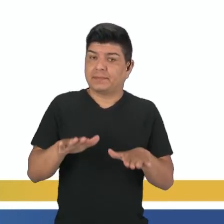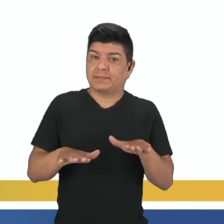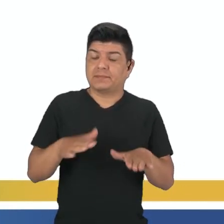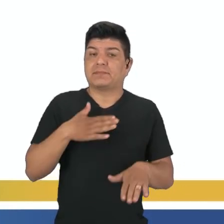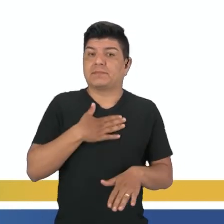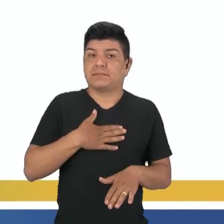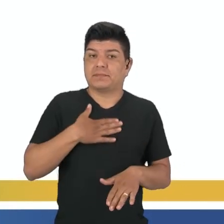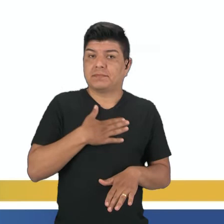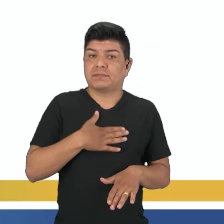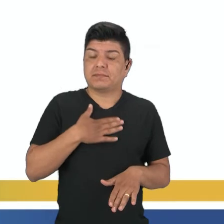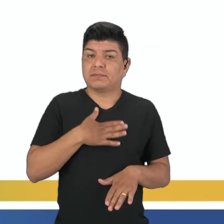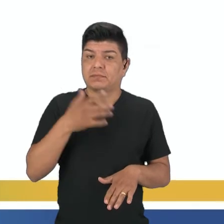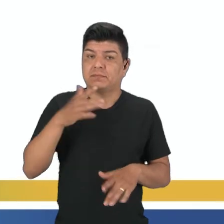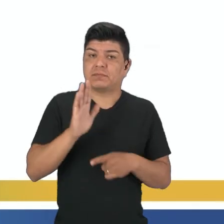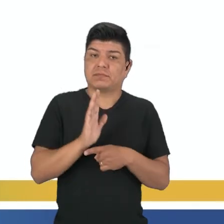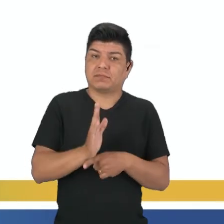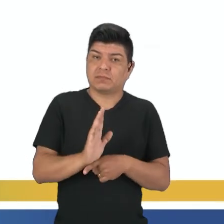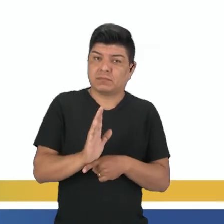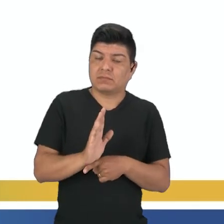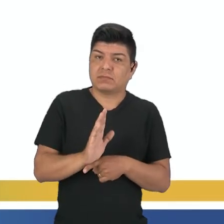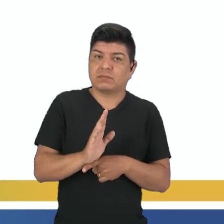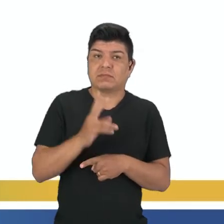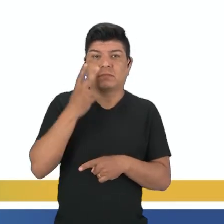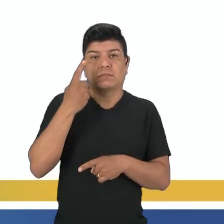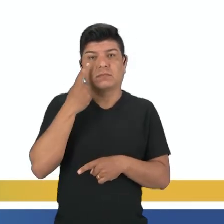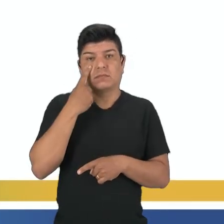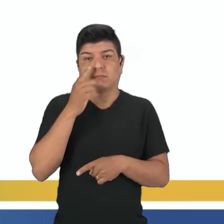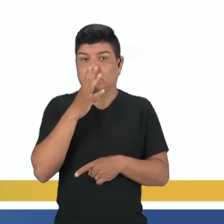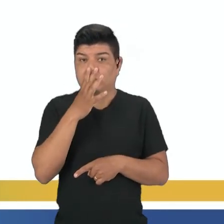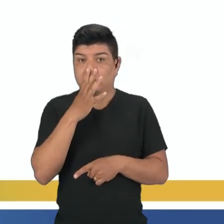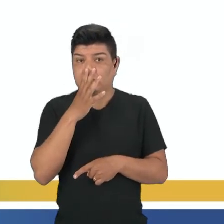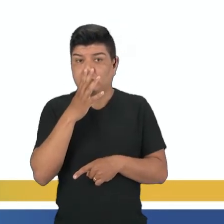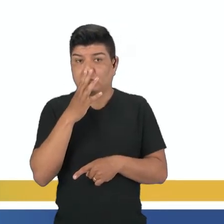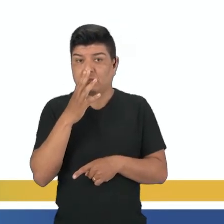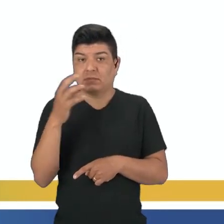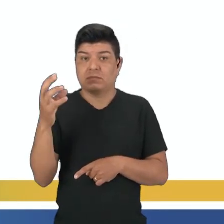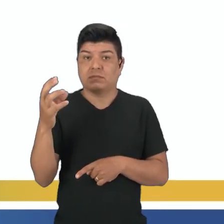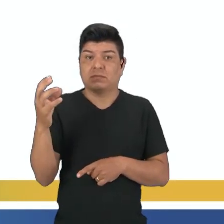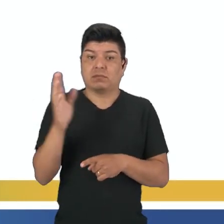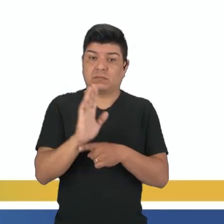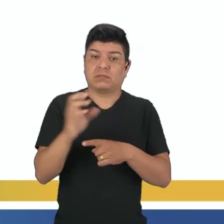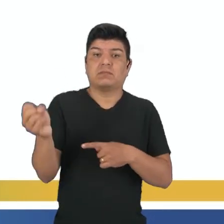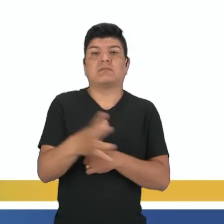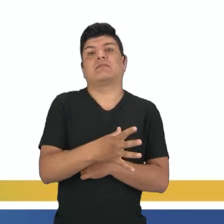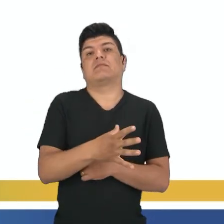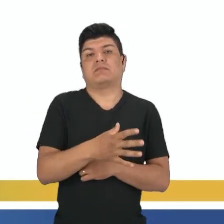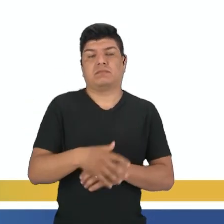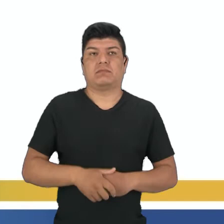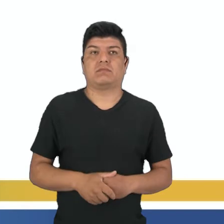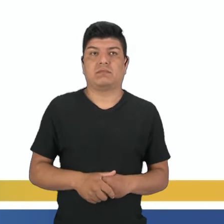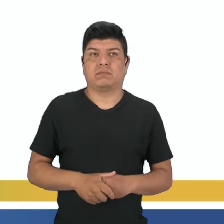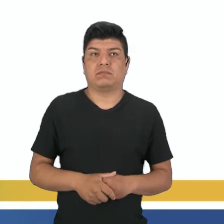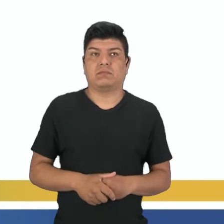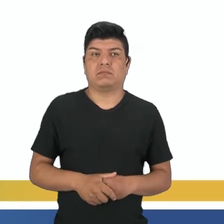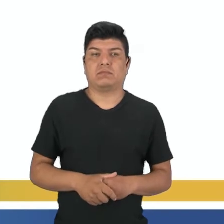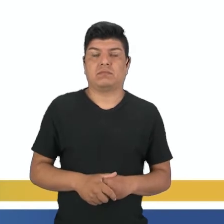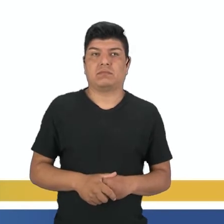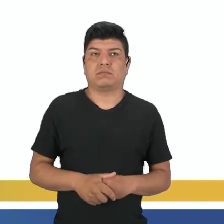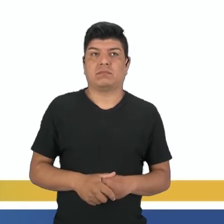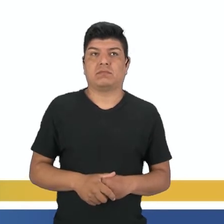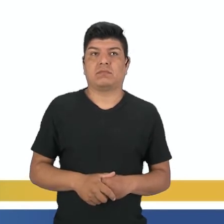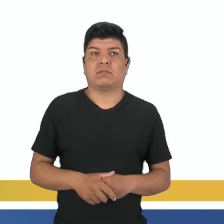eu gosto de, às vezes, ir ao cinema e ver estreias de filmes, né? Tenho dolor de